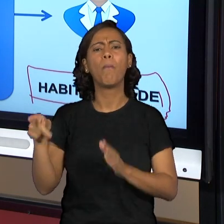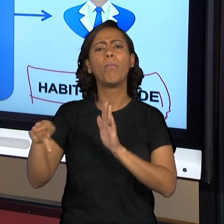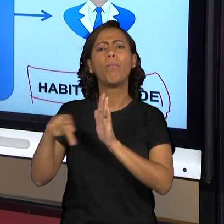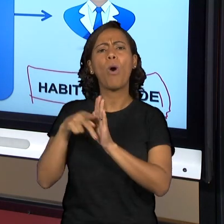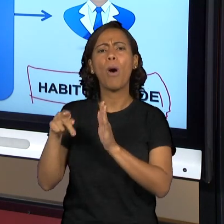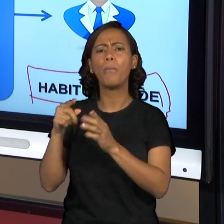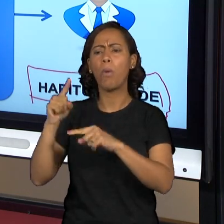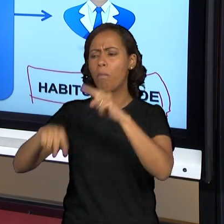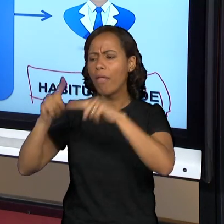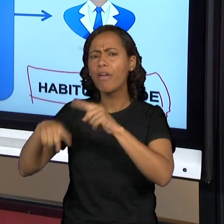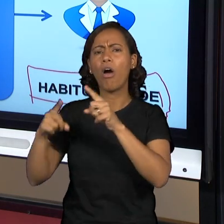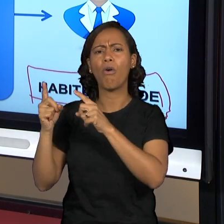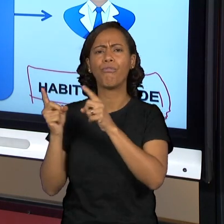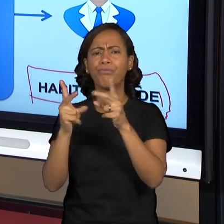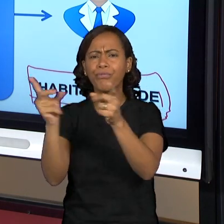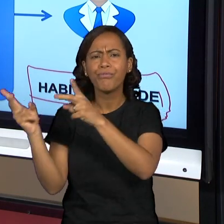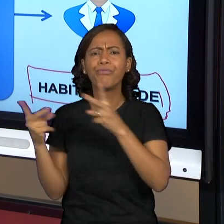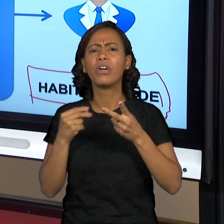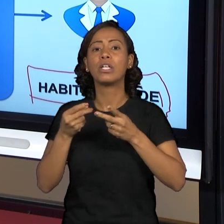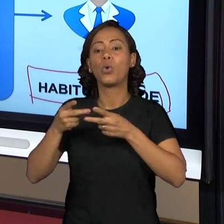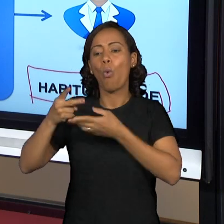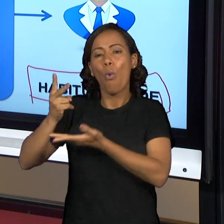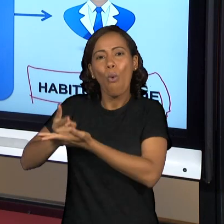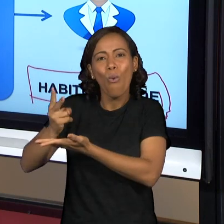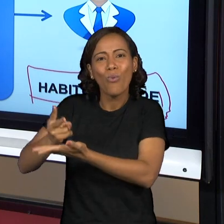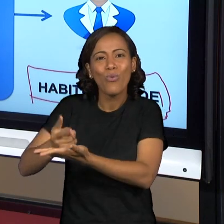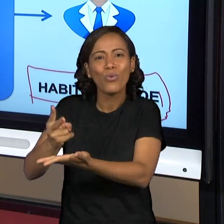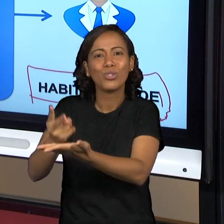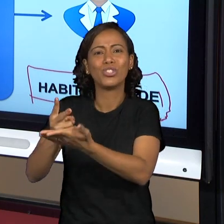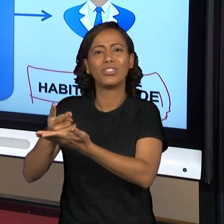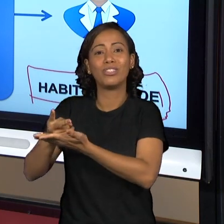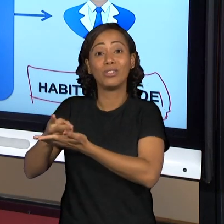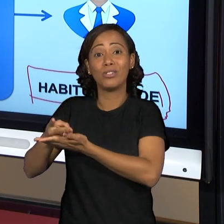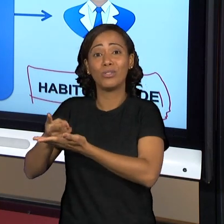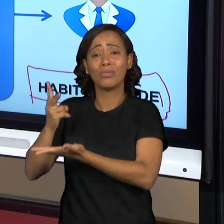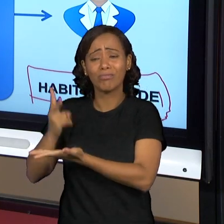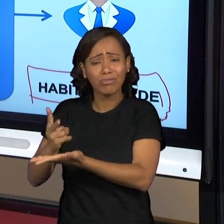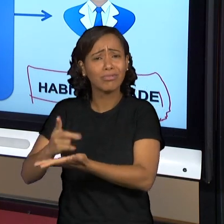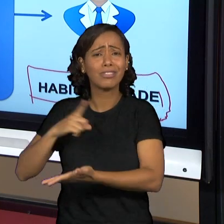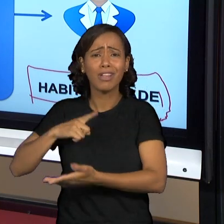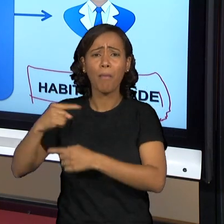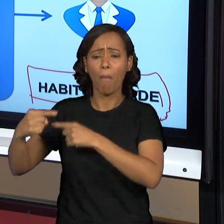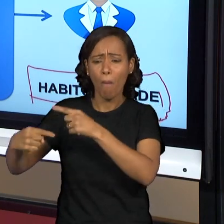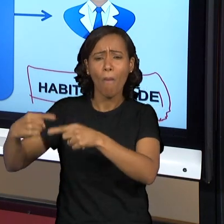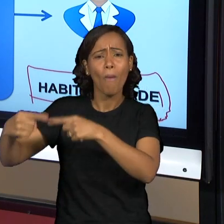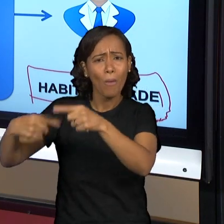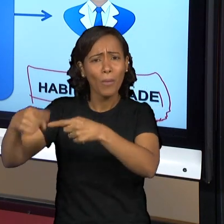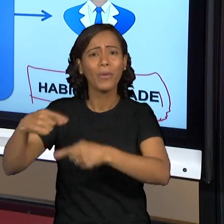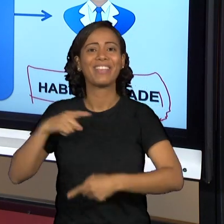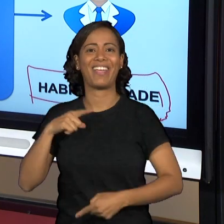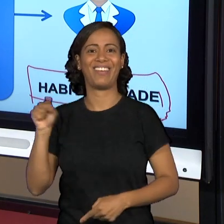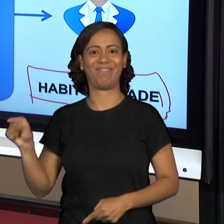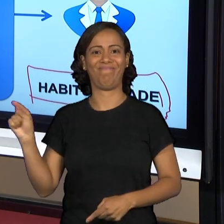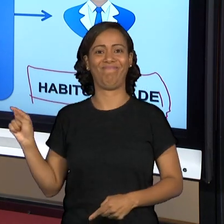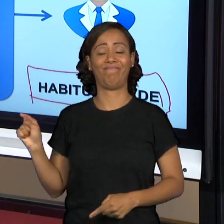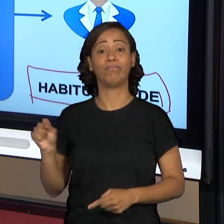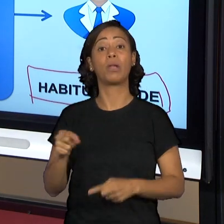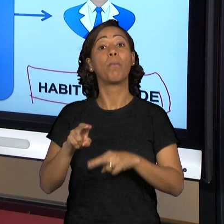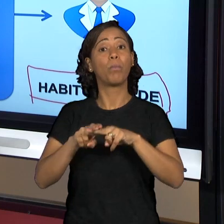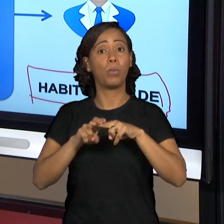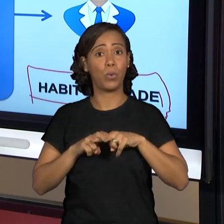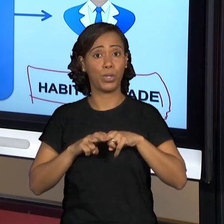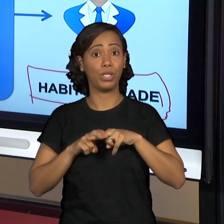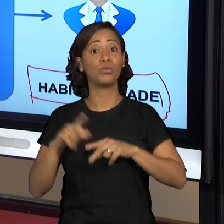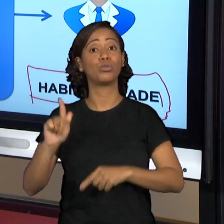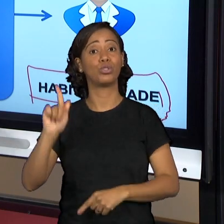disponibilizar materiais de forma contínua, de forma habitual. E é para isso que nós precisamos fazer uma gestão desse fornecedor